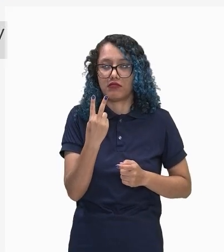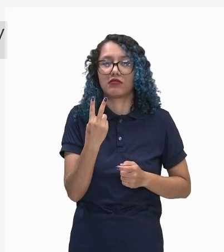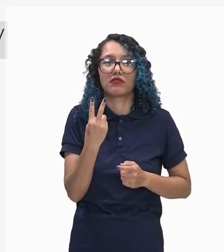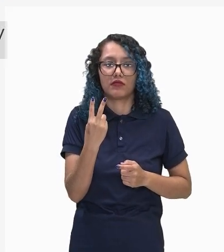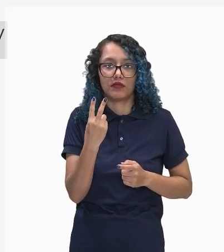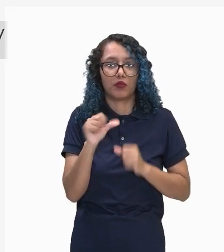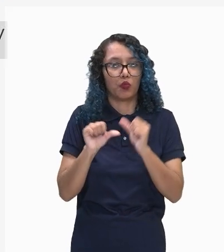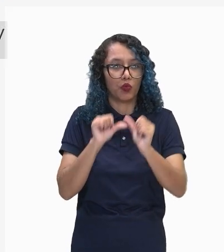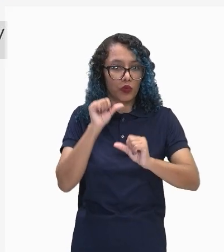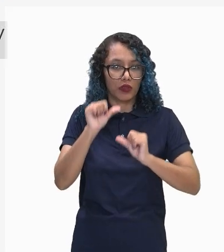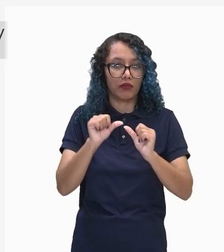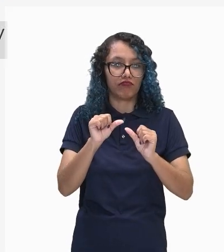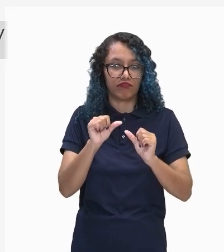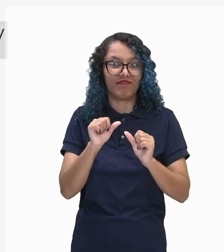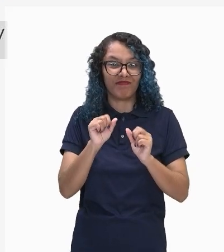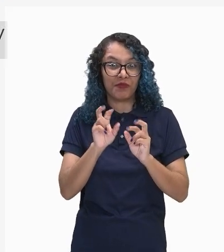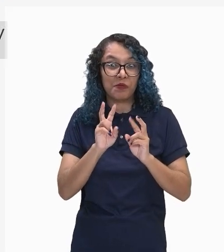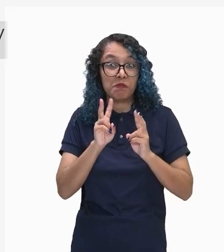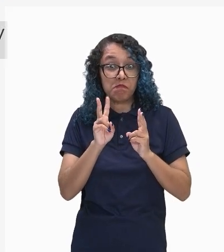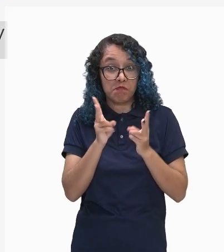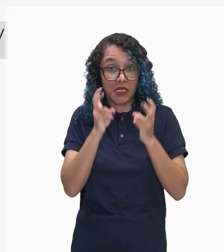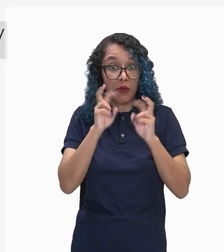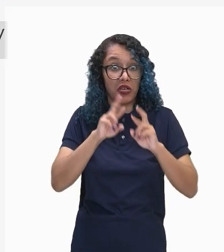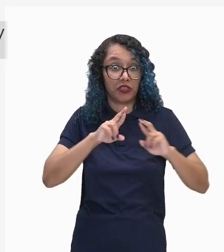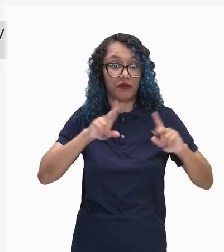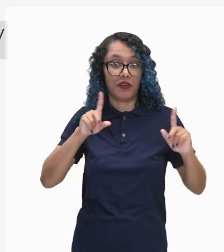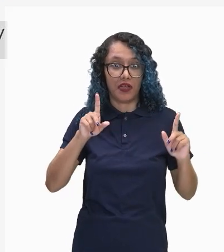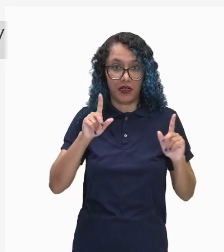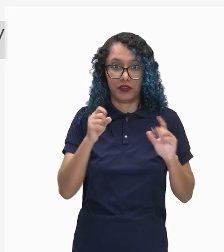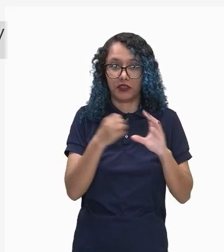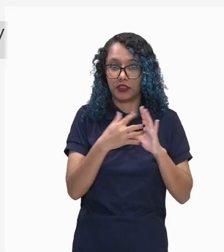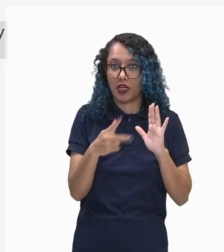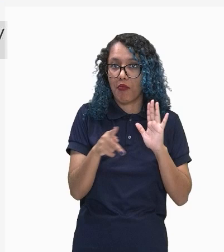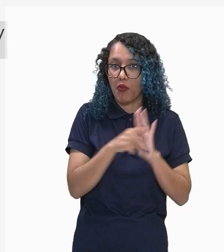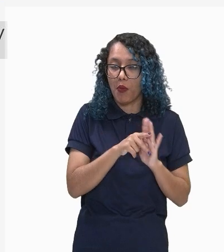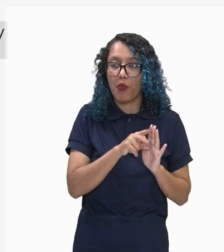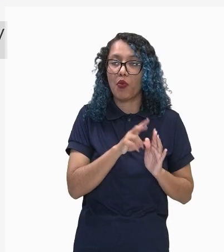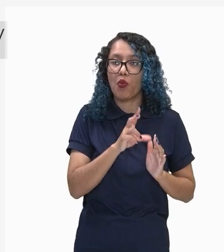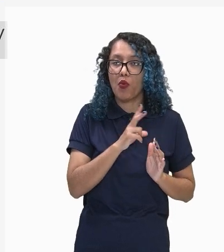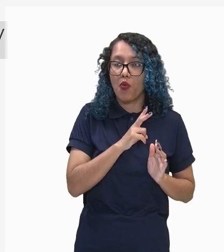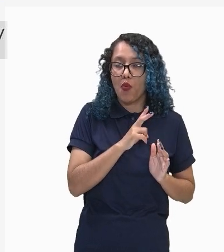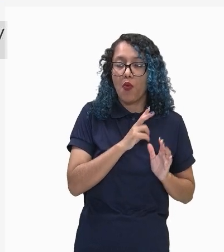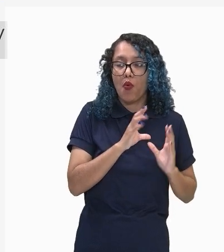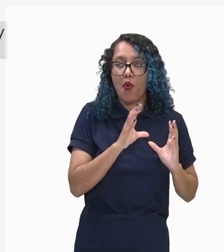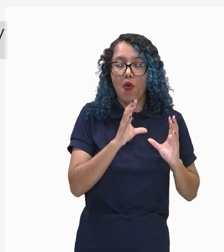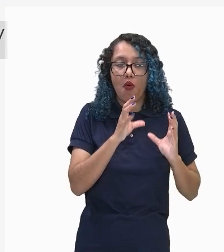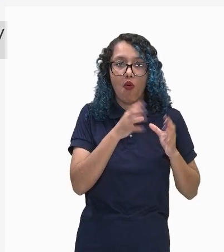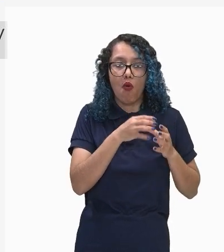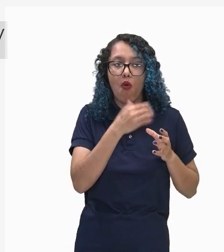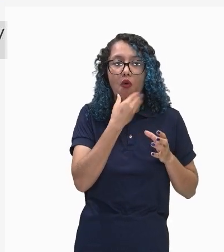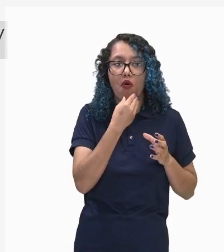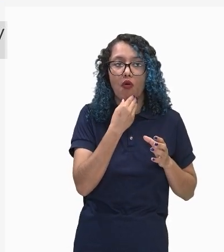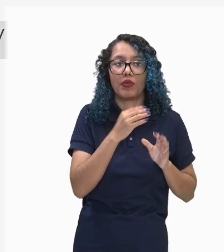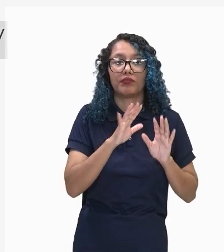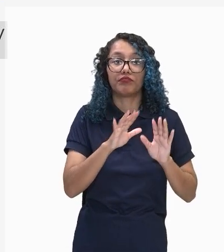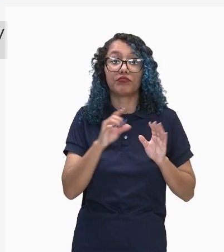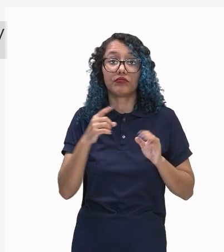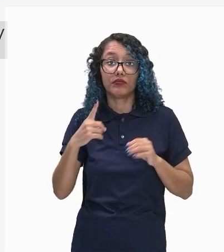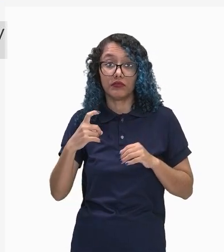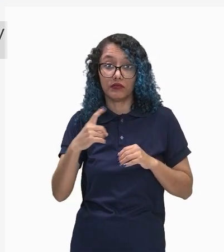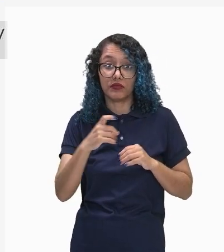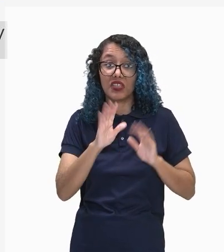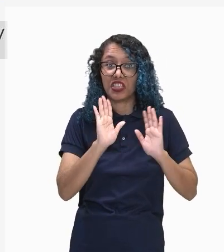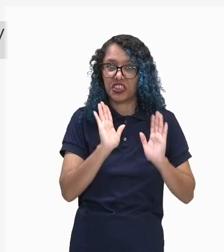forma diferente, né? Vai ser uma forma particular. Os espermatozoides, gente, eles não nascem já com